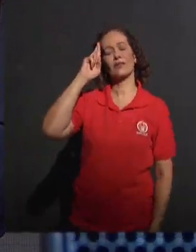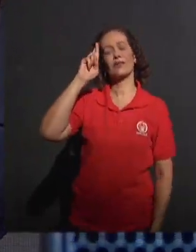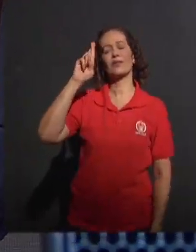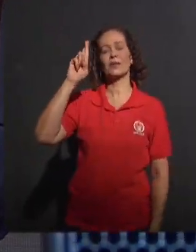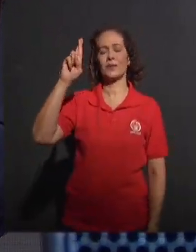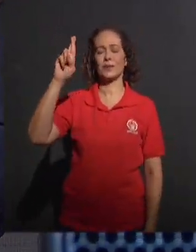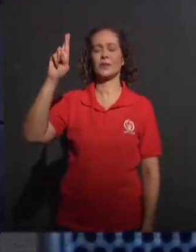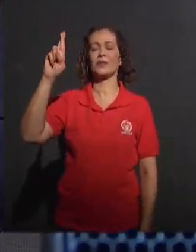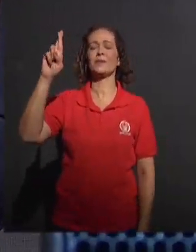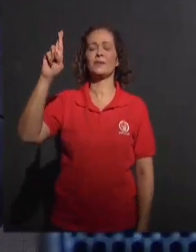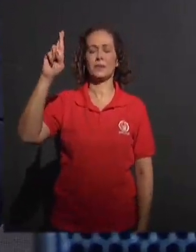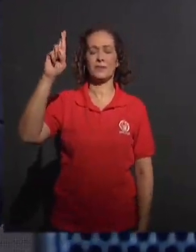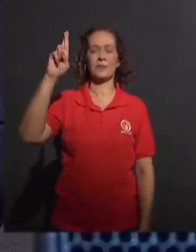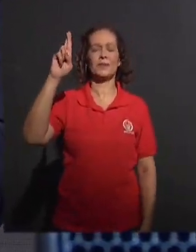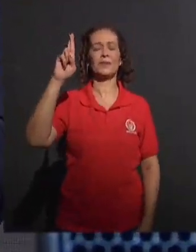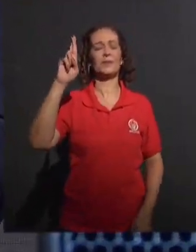Senhor.